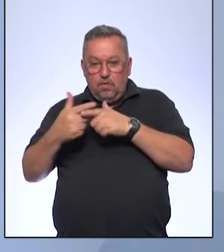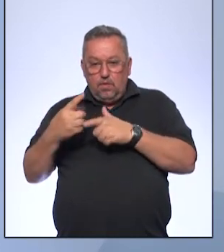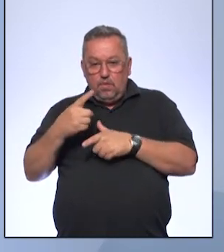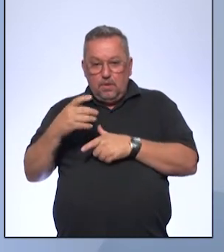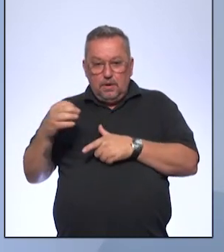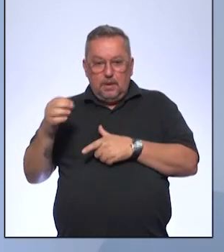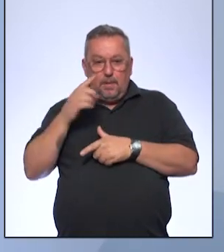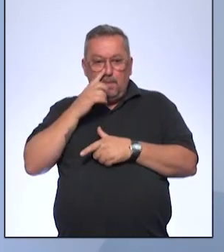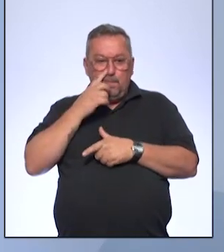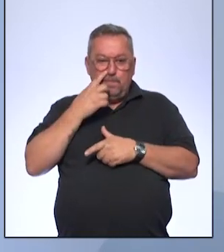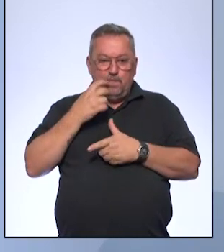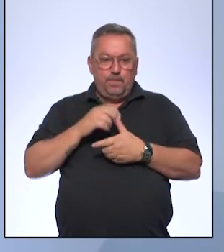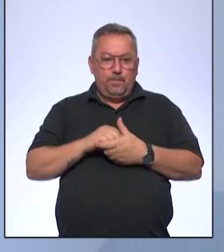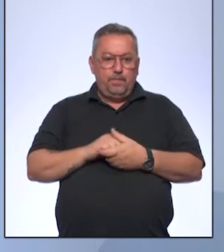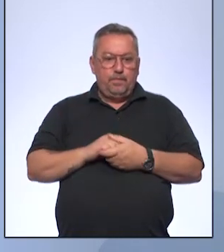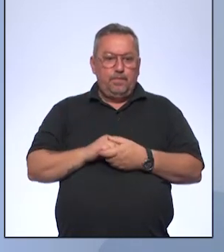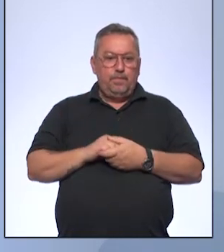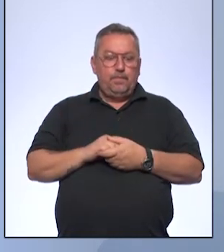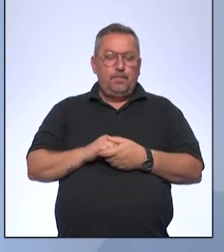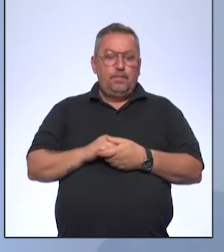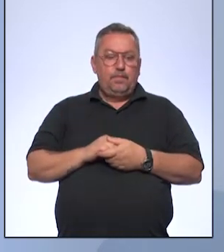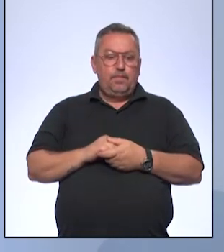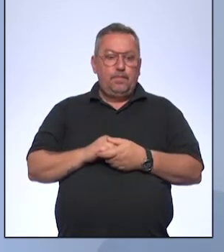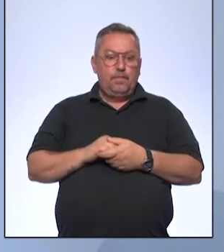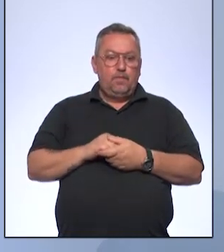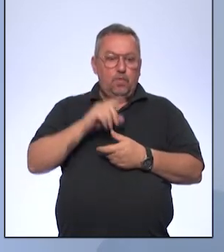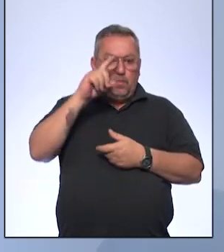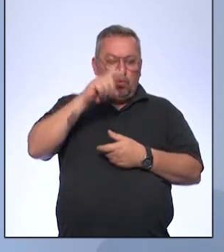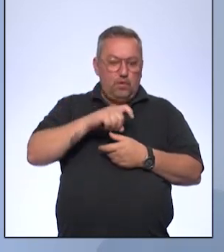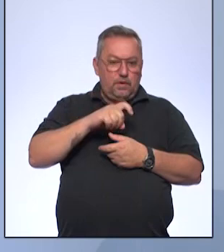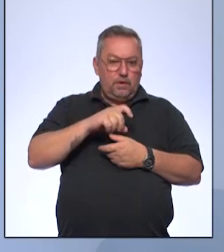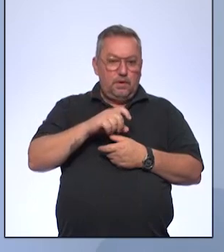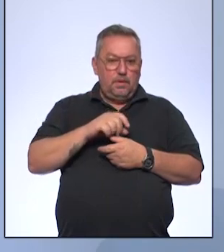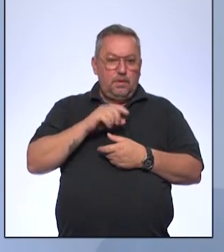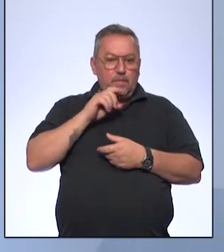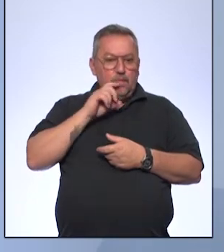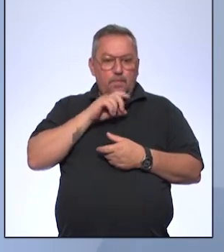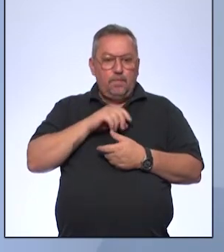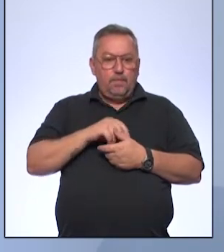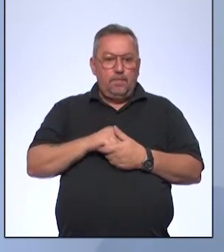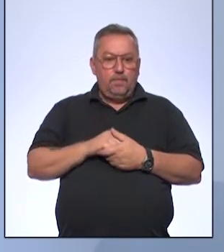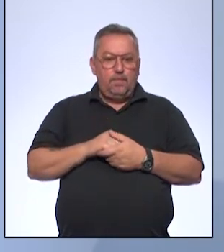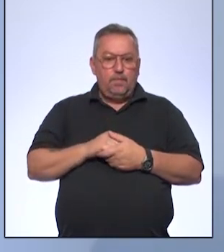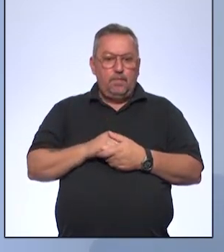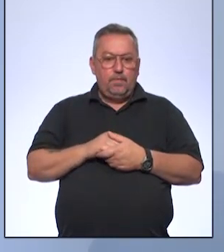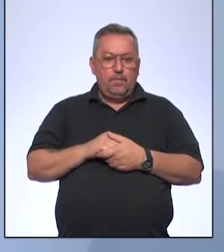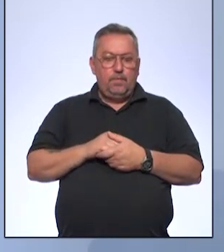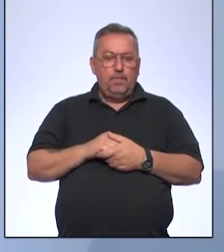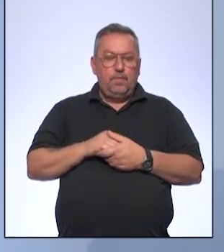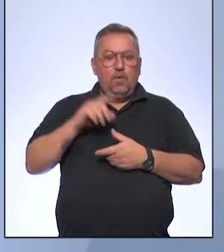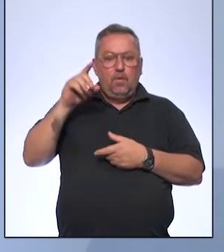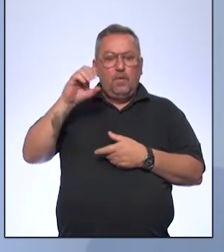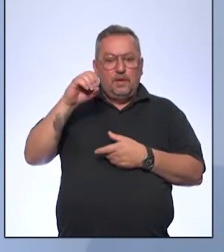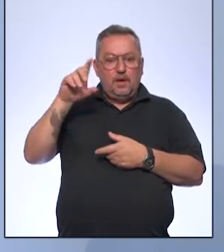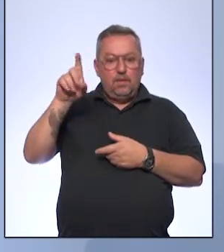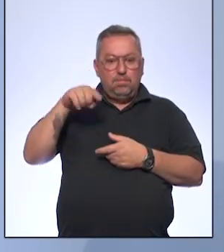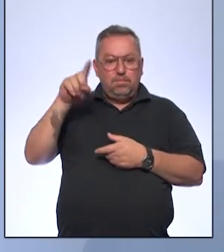dar o 1, então sobra o x, como nós colocamos. E aqui divide. Geralmente, a gente corta os zeros,